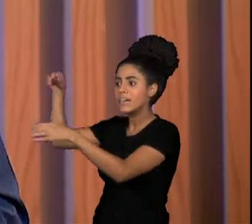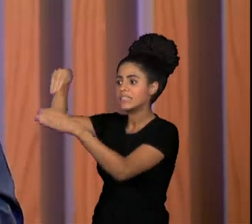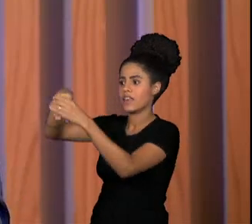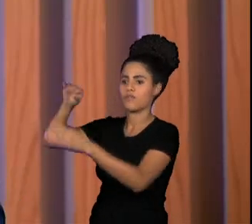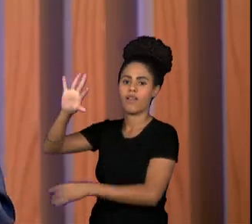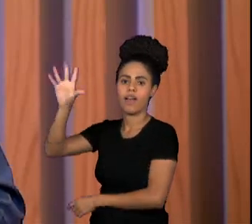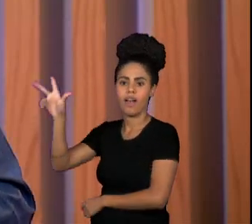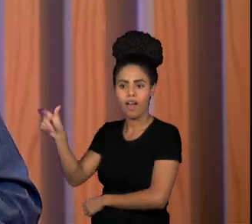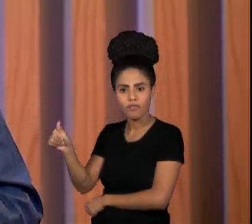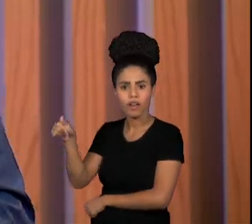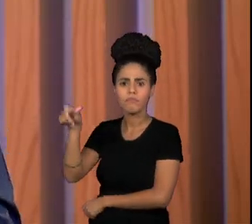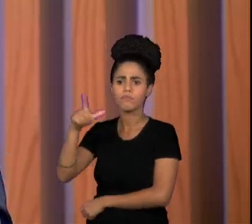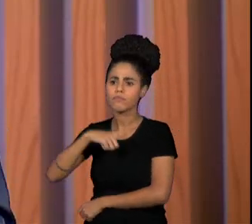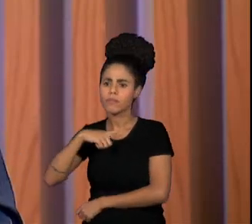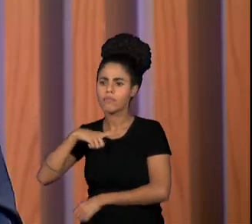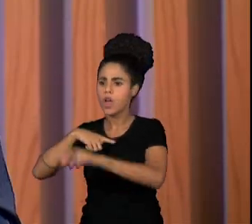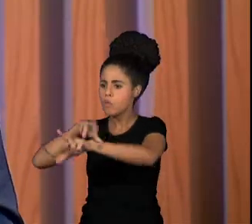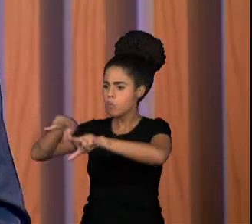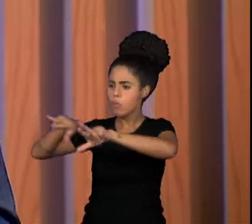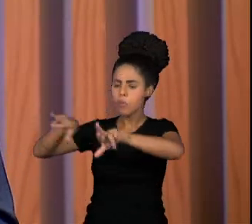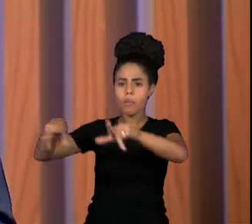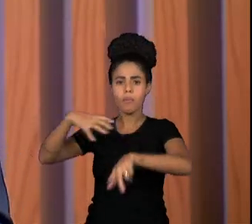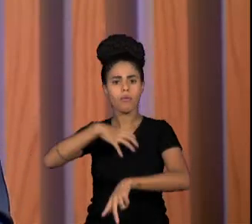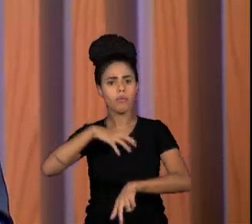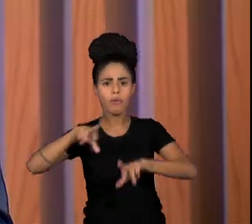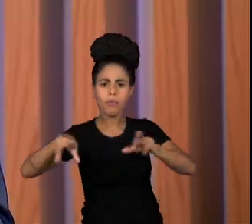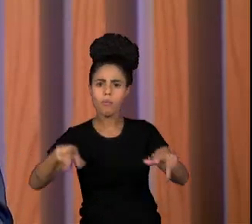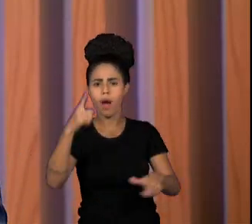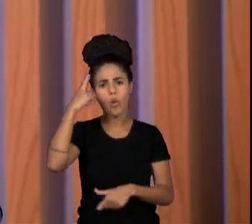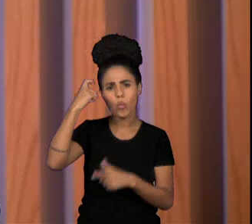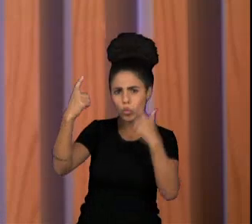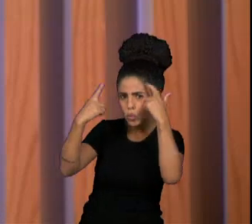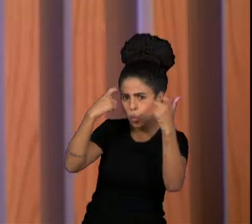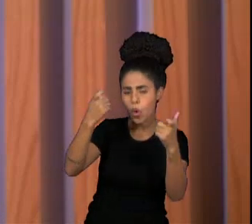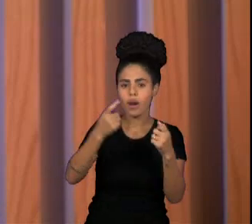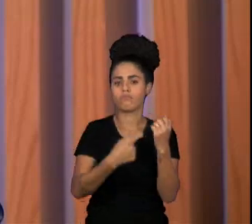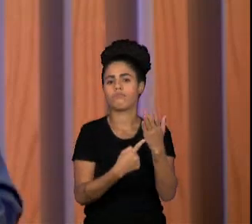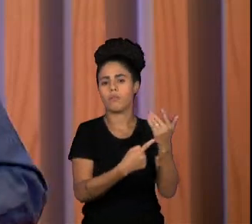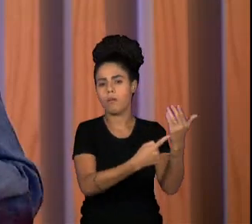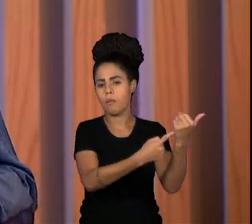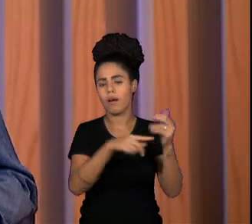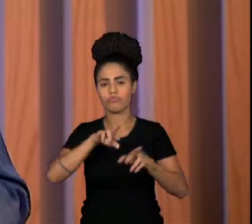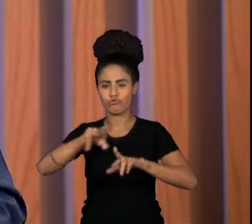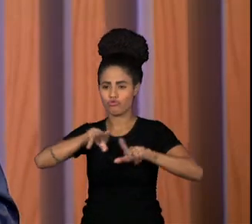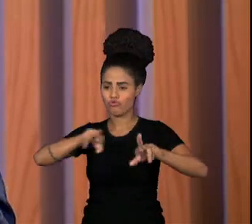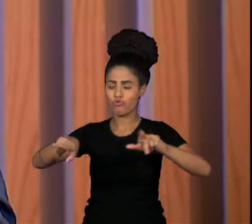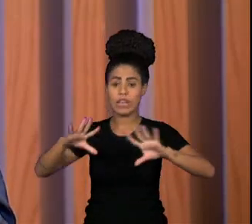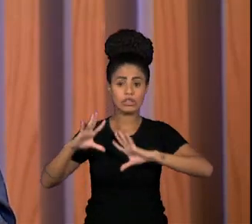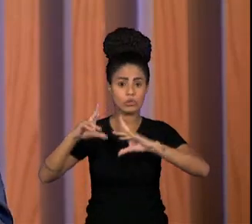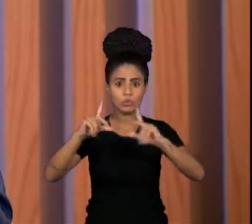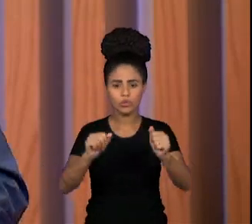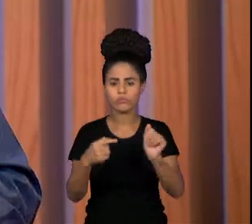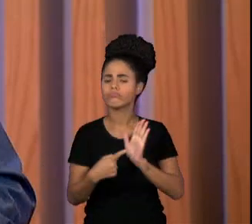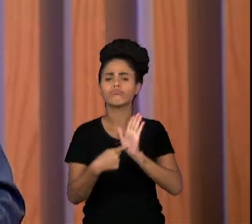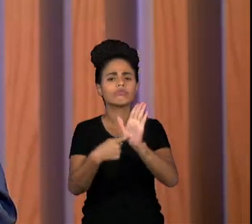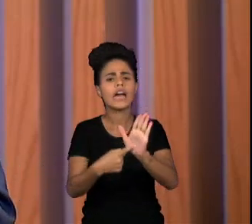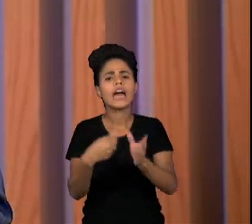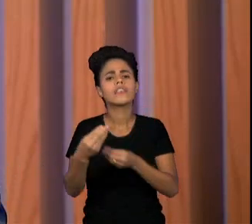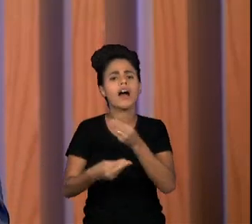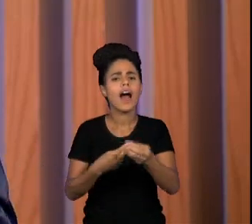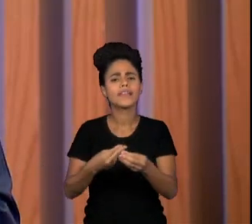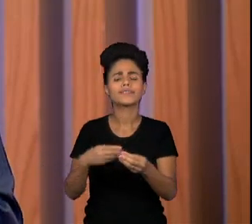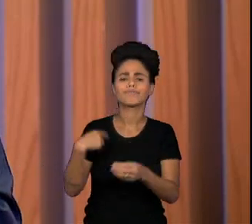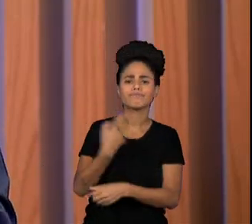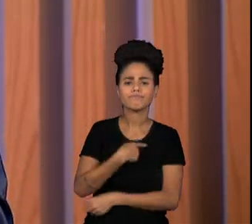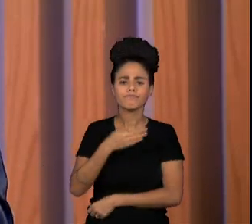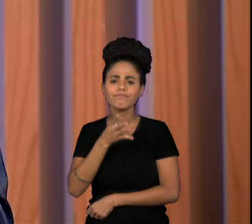têm as suas especificidades, sua contribuição, suas tecnologias e a sua maneira, inclusive, né, cosmológica de se apresentar e que, infelizmente, nós